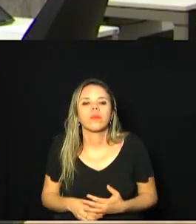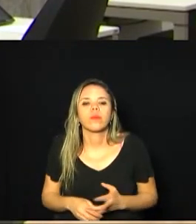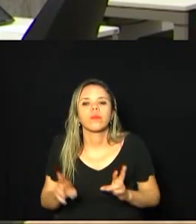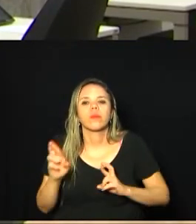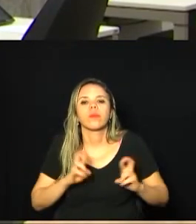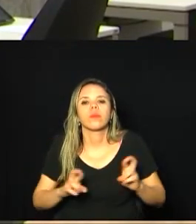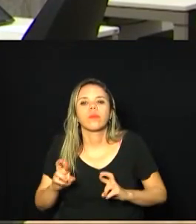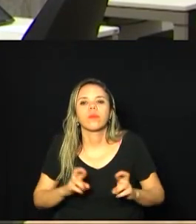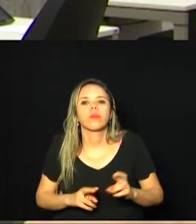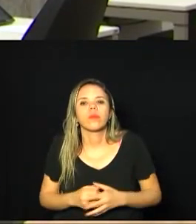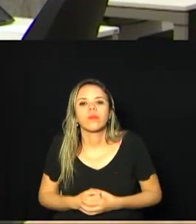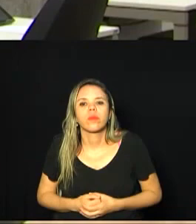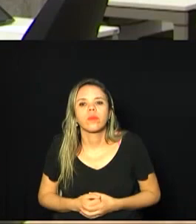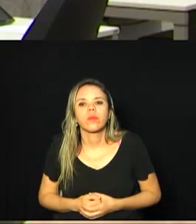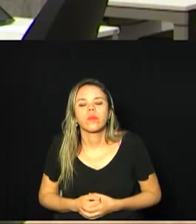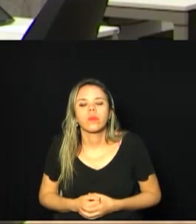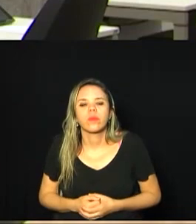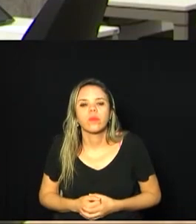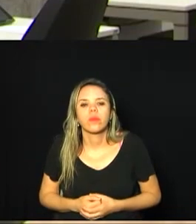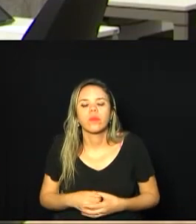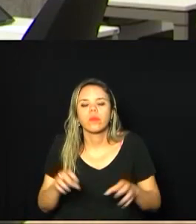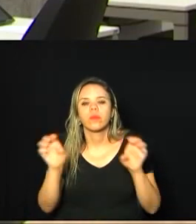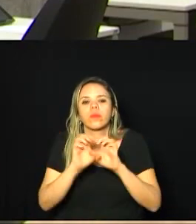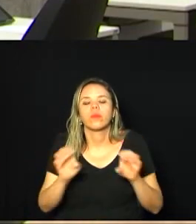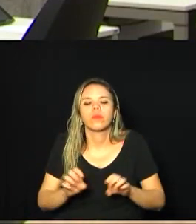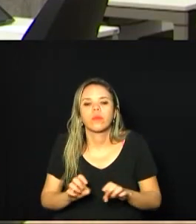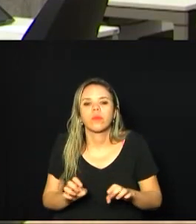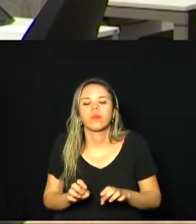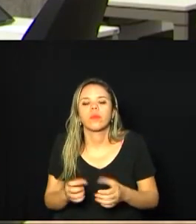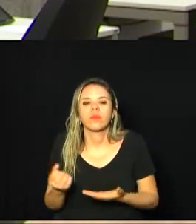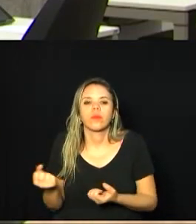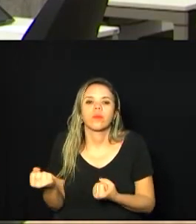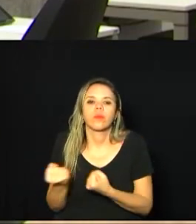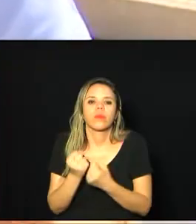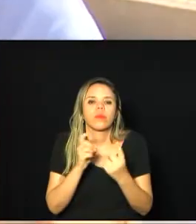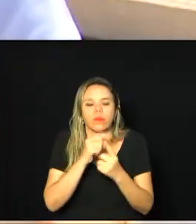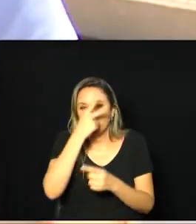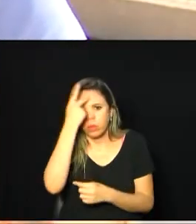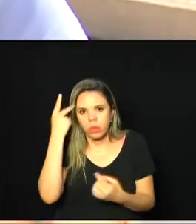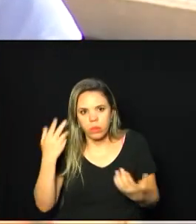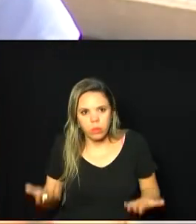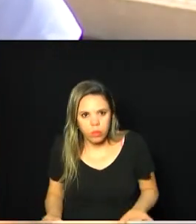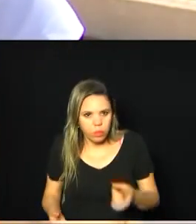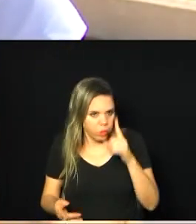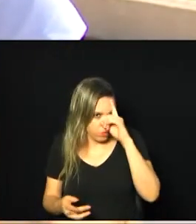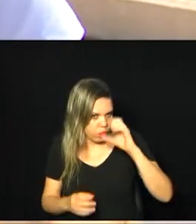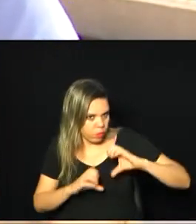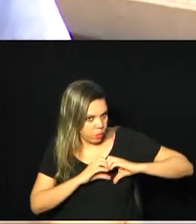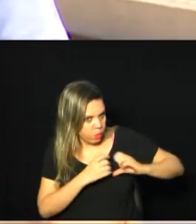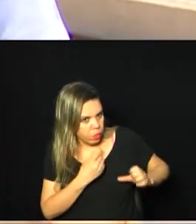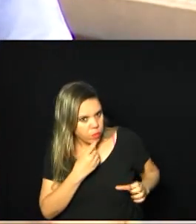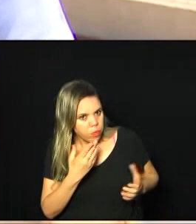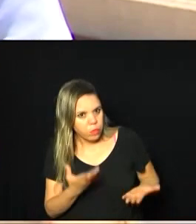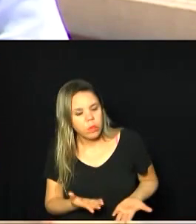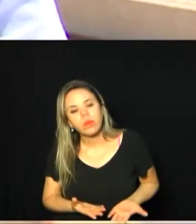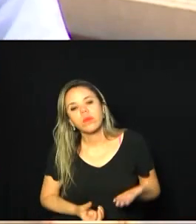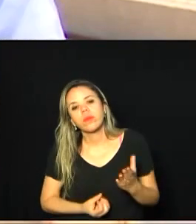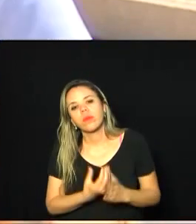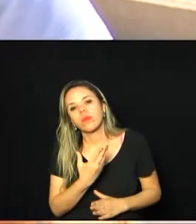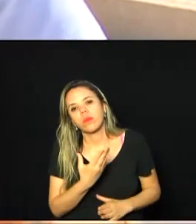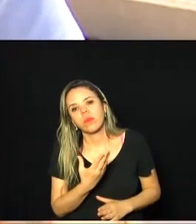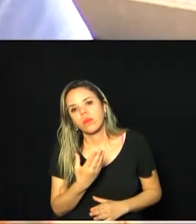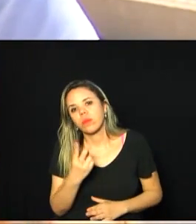verificar como que é a estrutura de acolhimento dessas pessoas. O Hospital do Amor em Campinas foi inaugurado